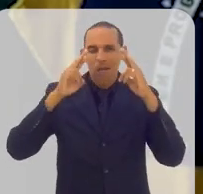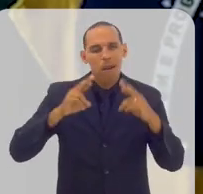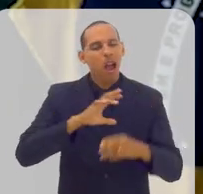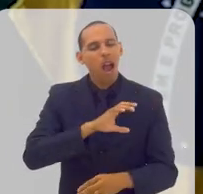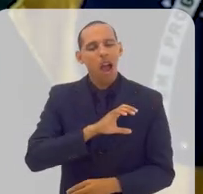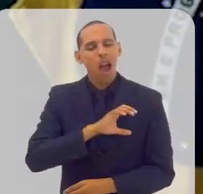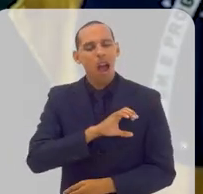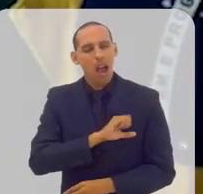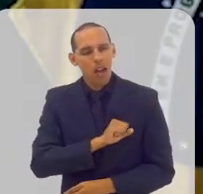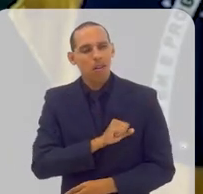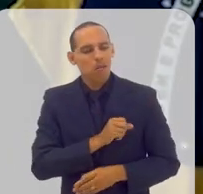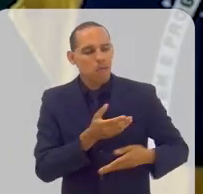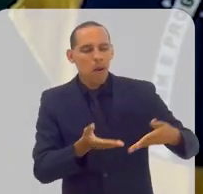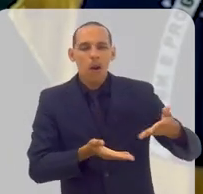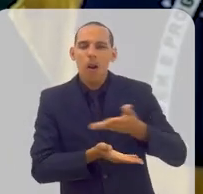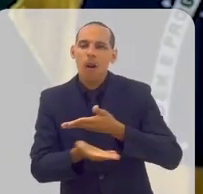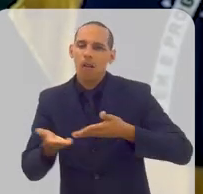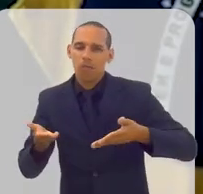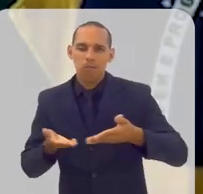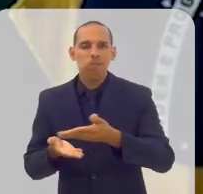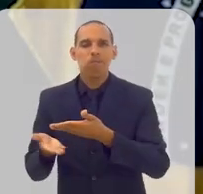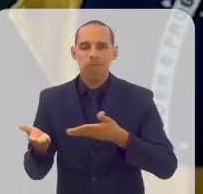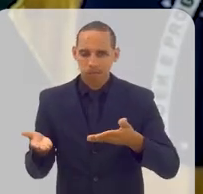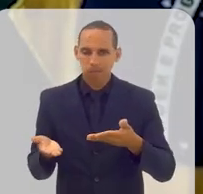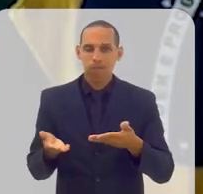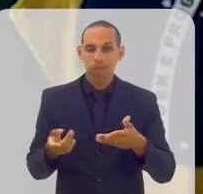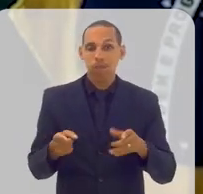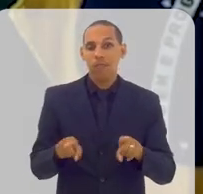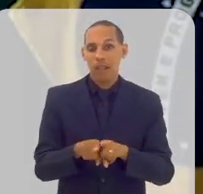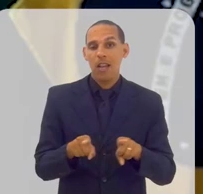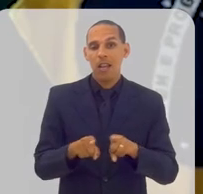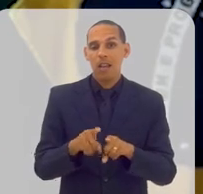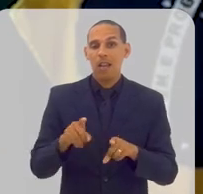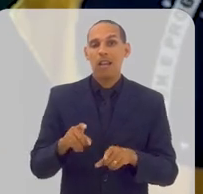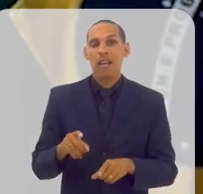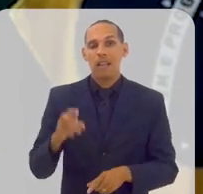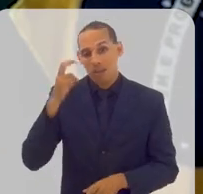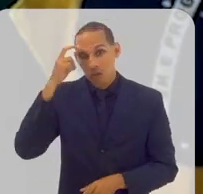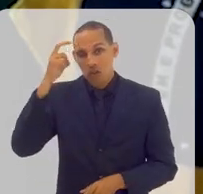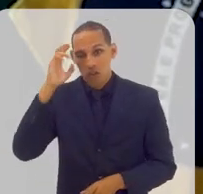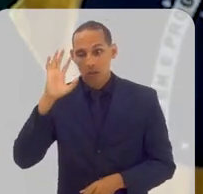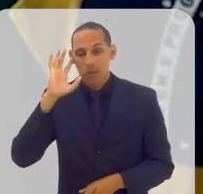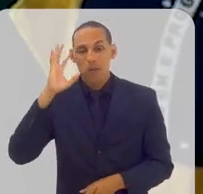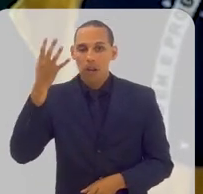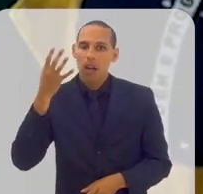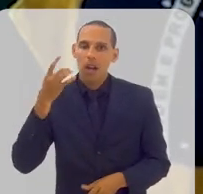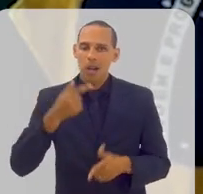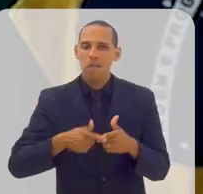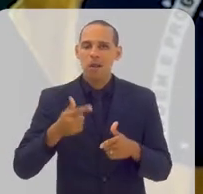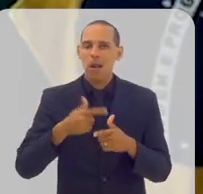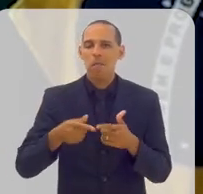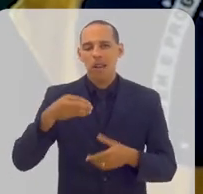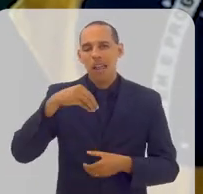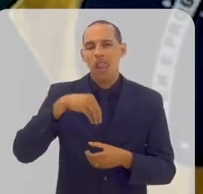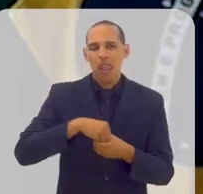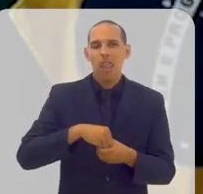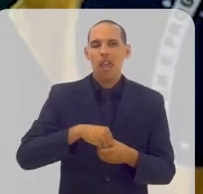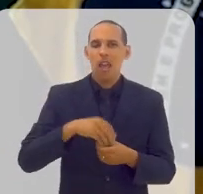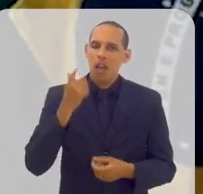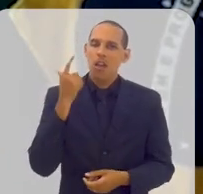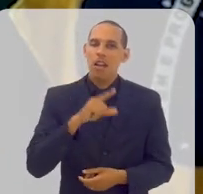respeito ao próximo, procurar soluções inteligentes para resolver nossos problemas